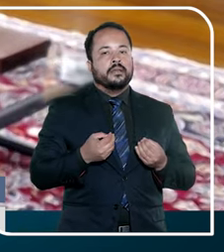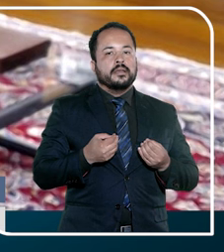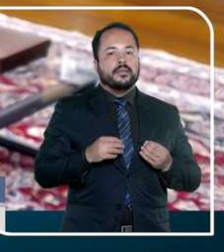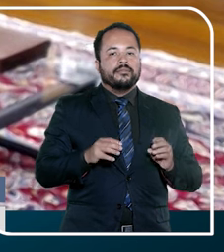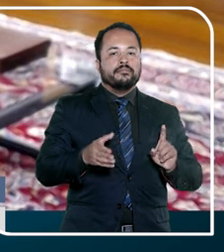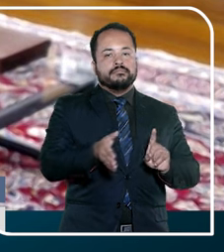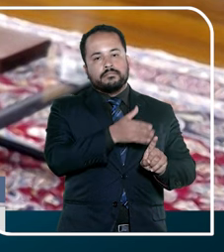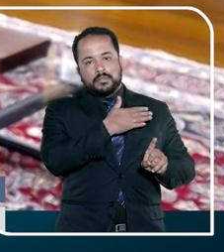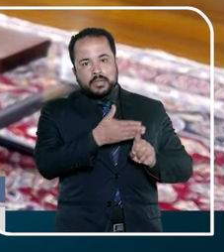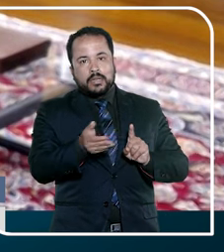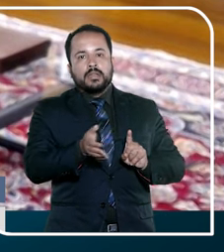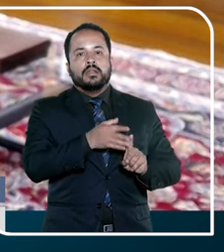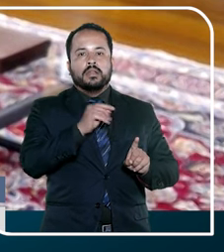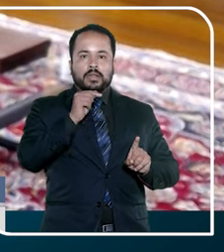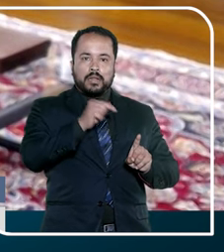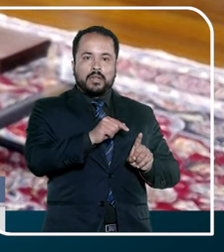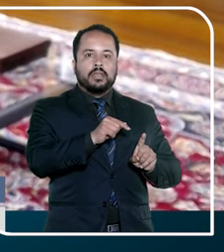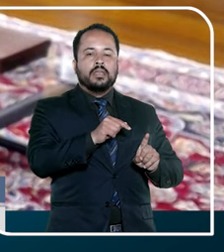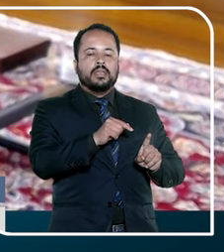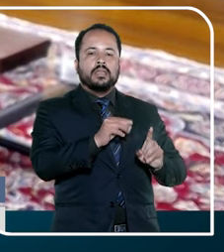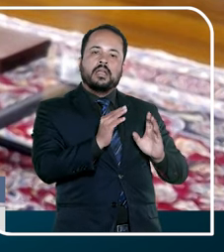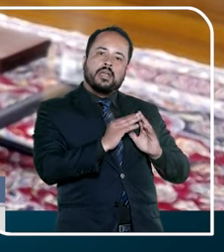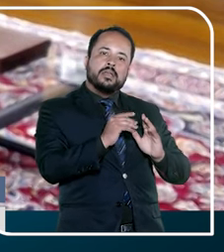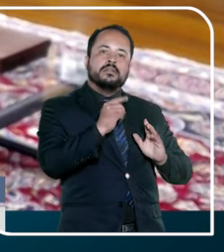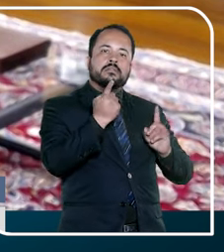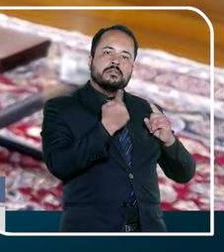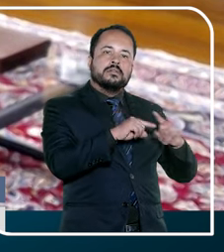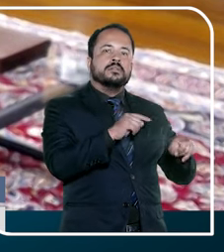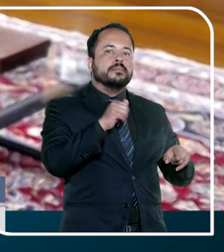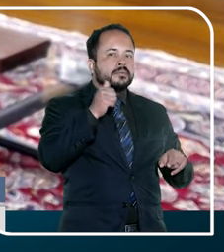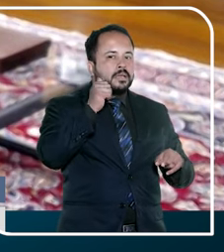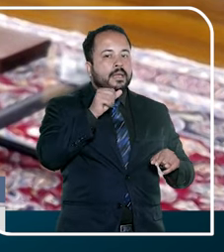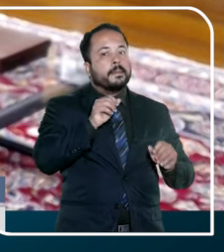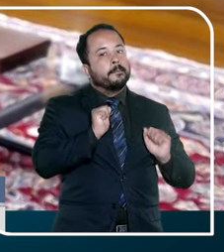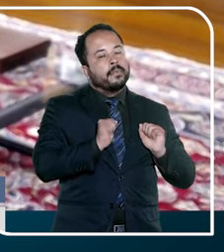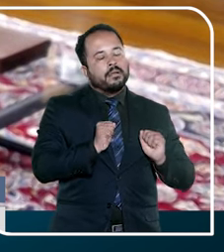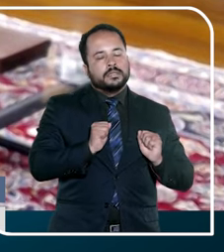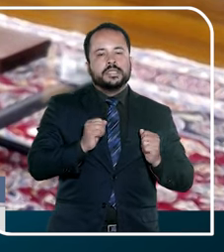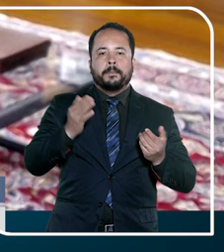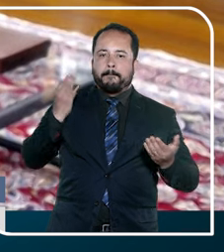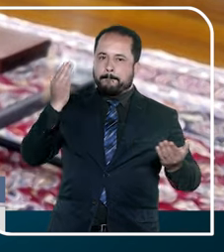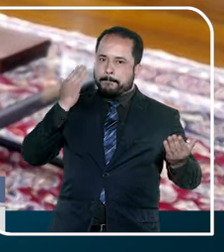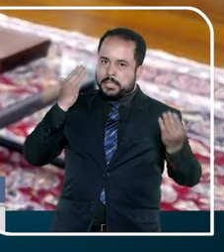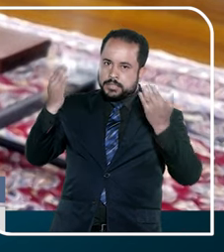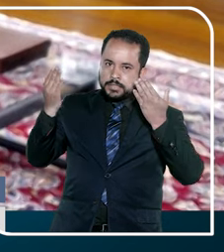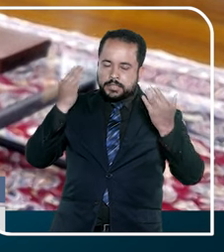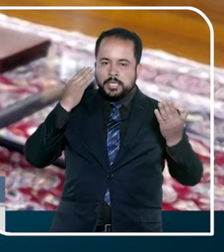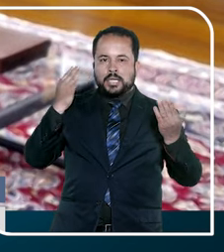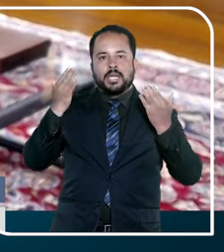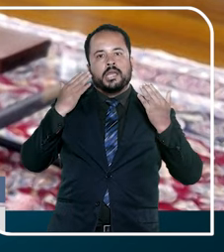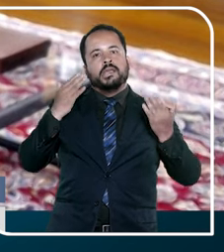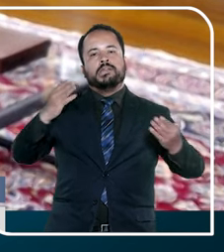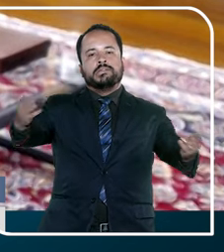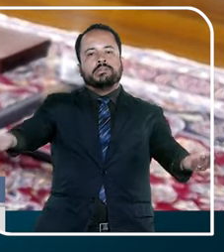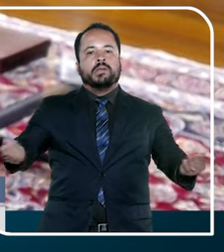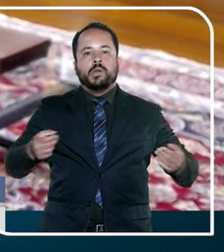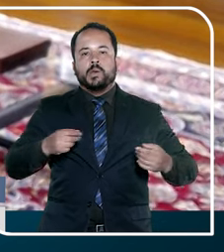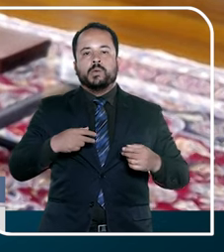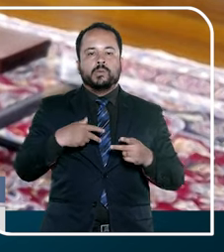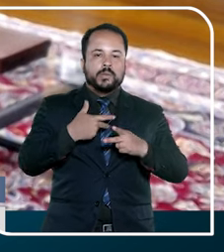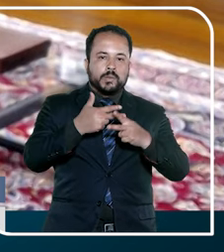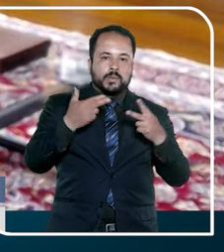ser de ordem moral de ordem psicológica né patrimonial E isso nem sempre é aferível